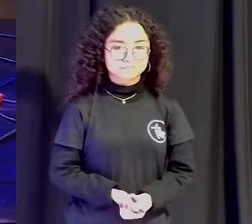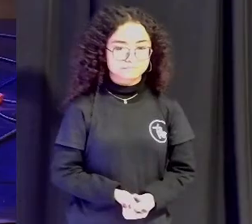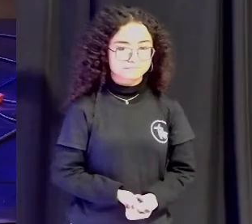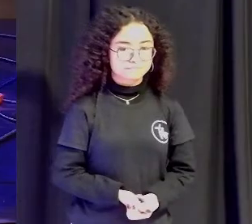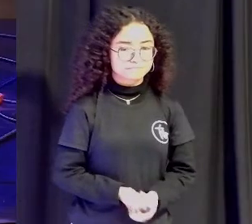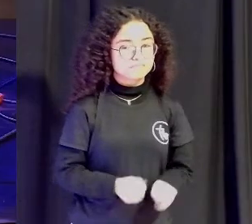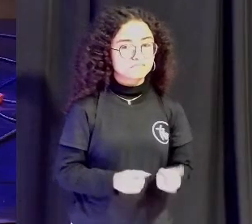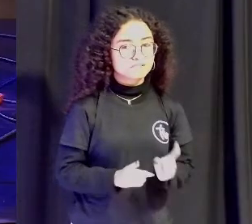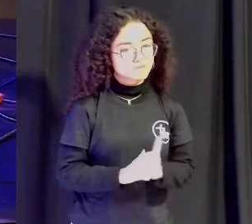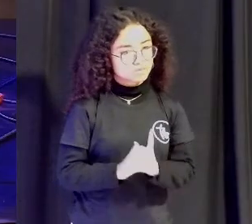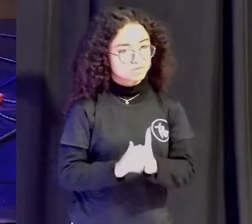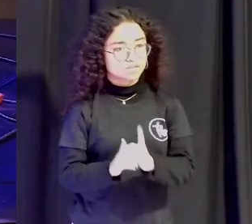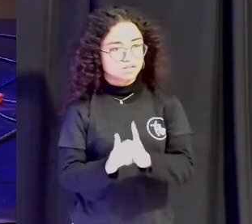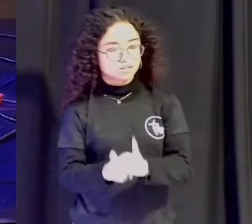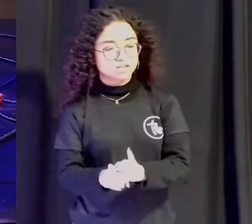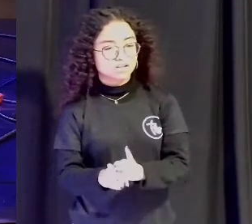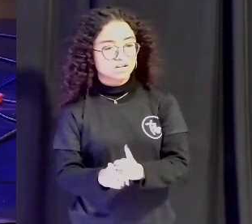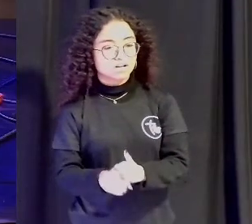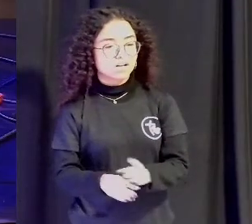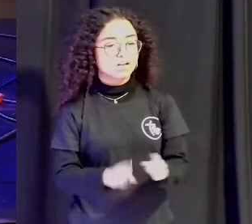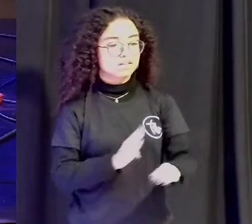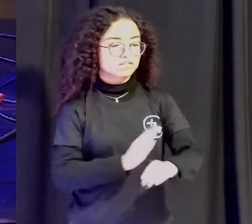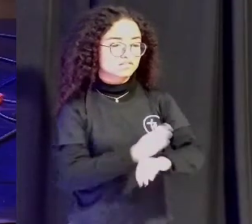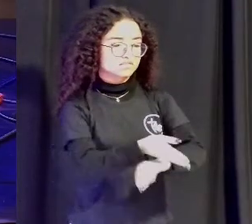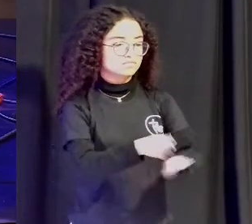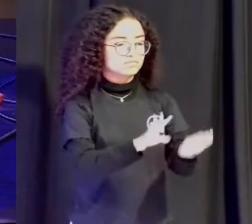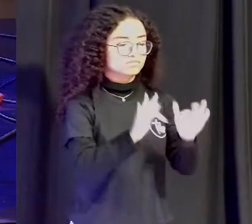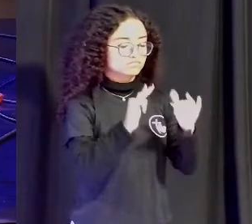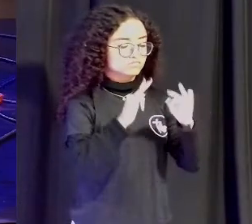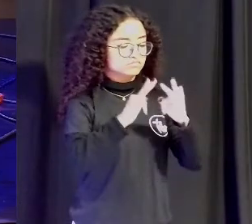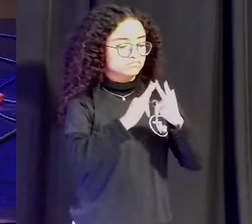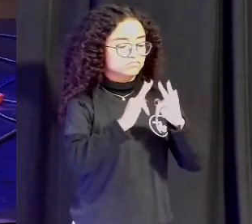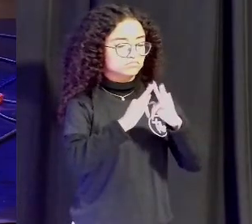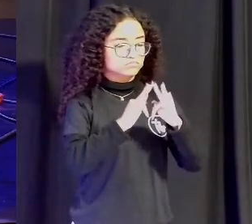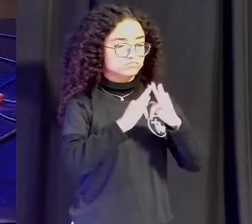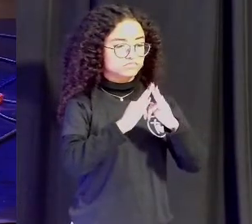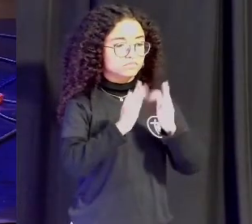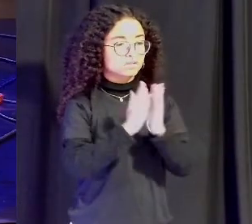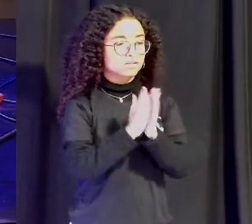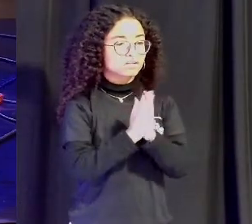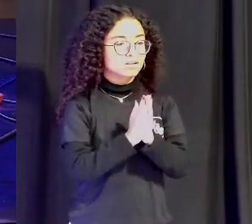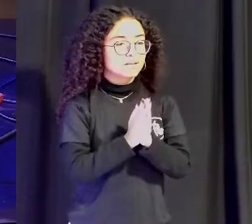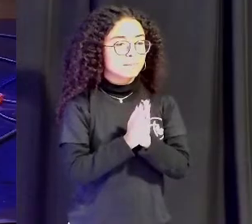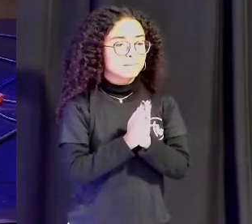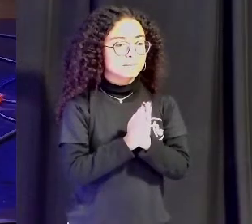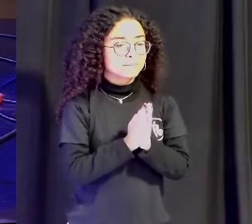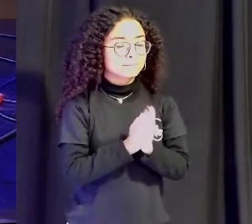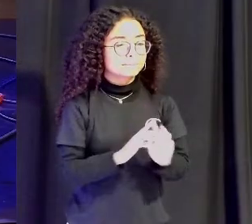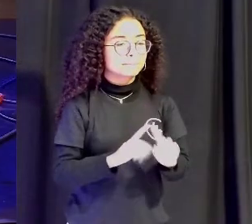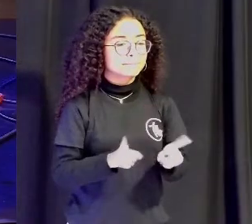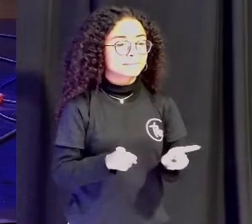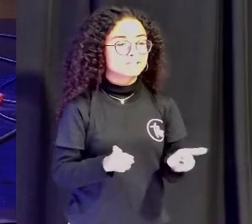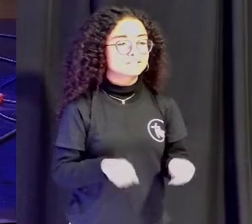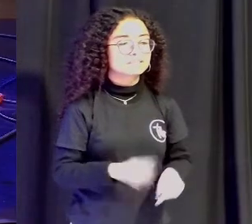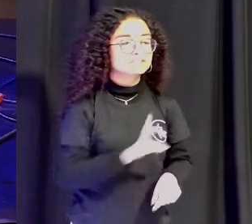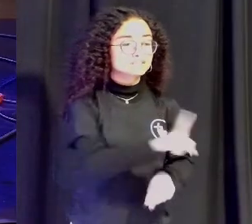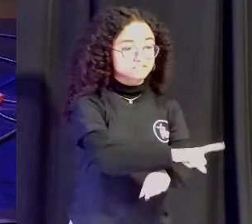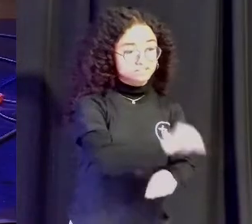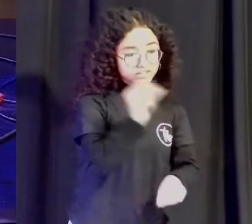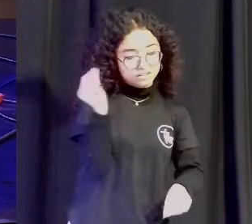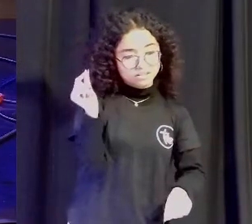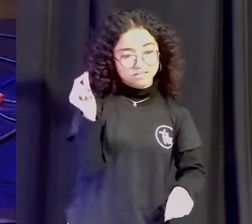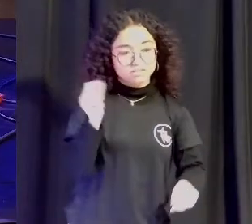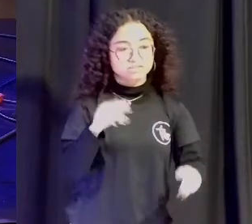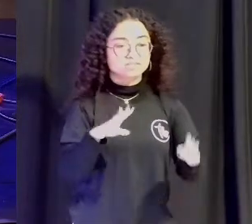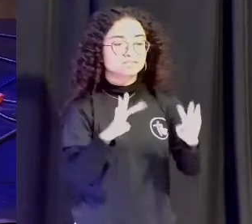Os discípulos entraram no templo para orar, mas daqui a pouco eles saem do templo, porque a vida deles não é dentro